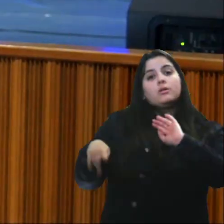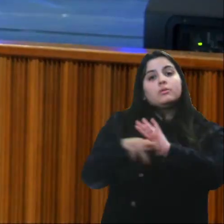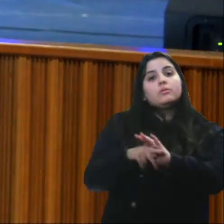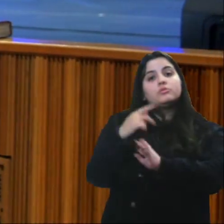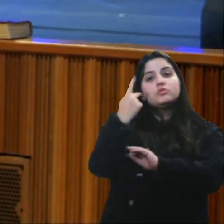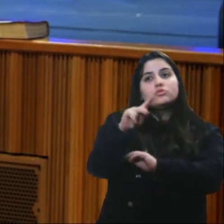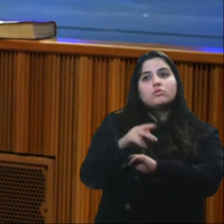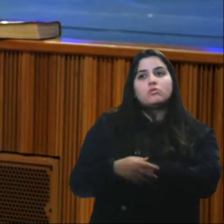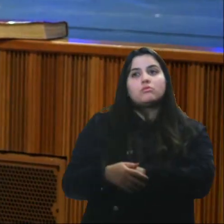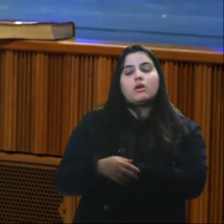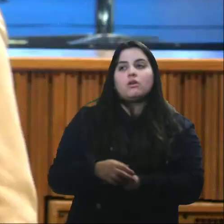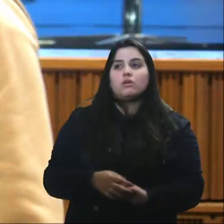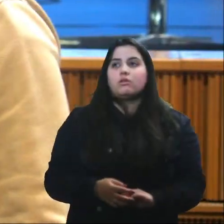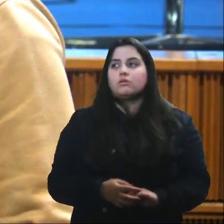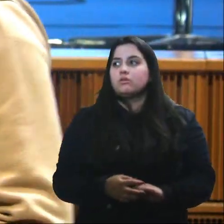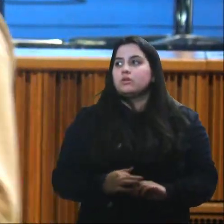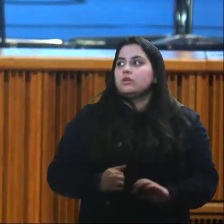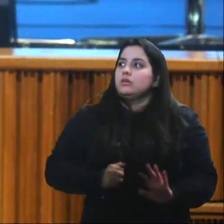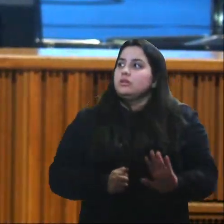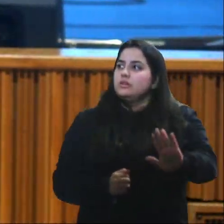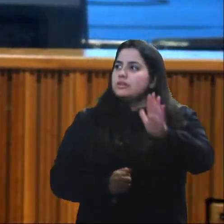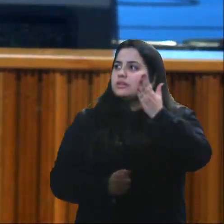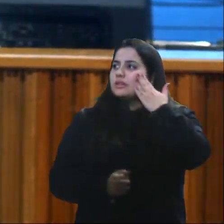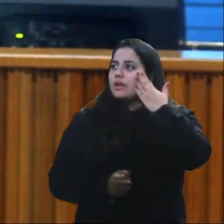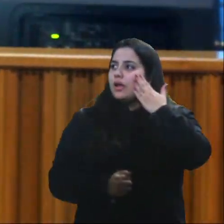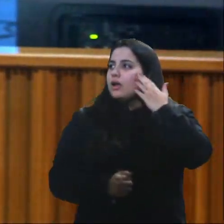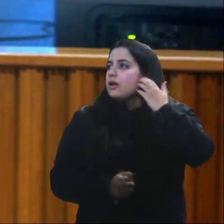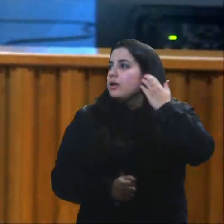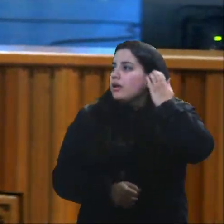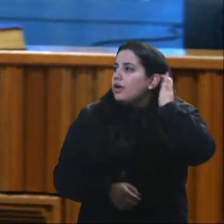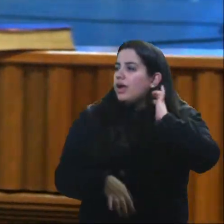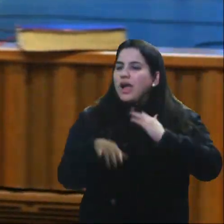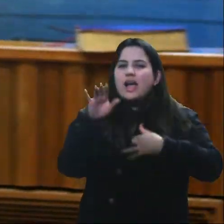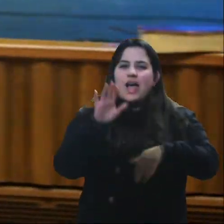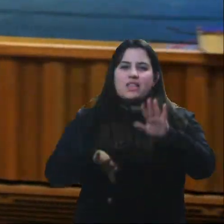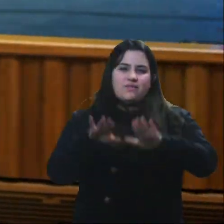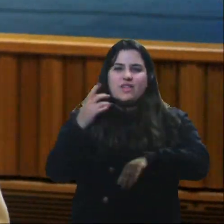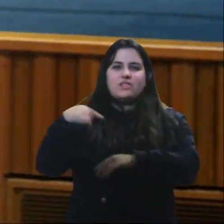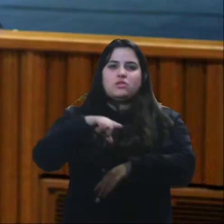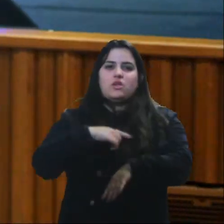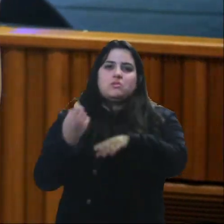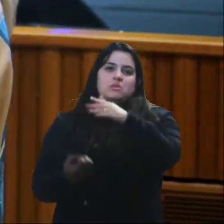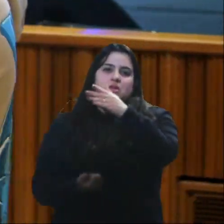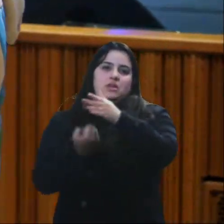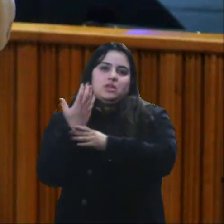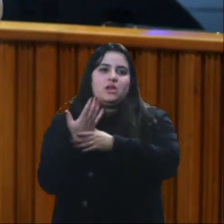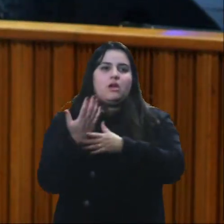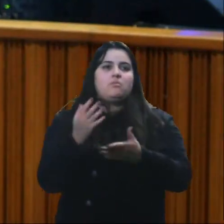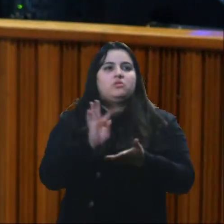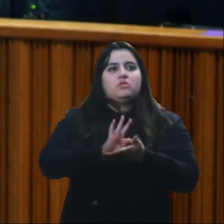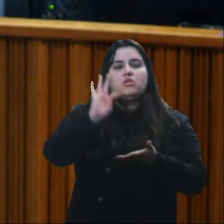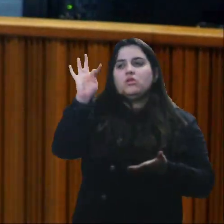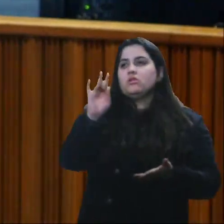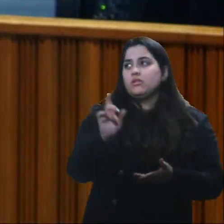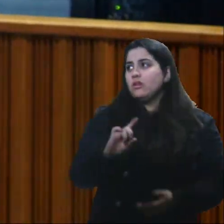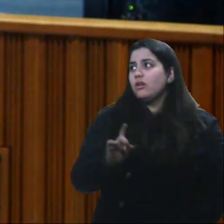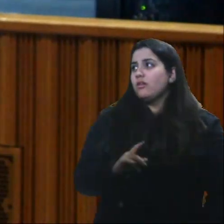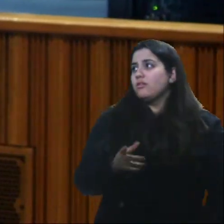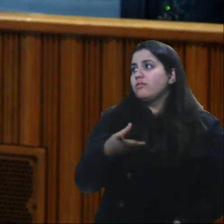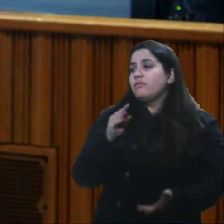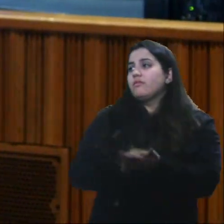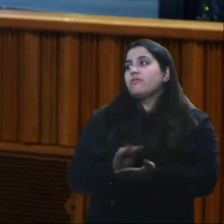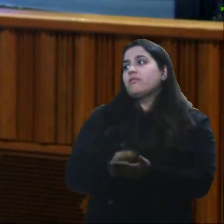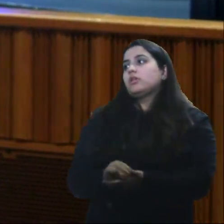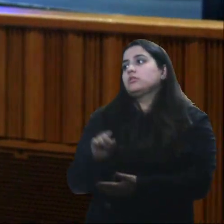pessoas até Jesus. E sabe, nós inventamos teologias para dizer que Jesus não está voltando. Não, falta isso se cumprir,